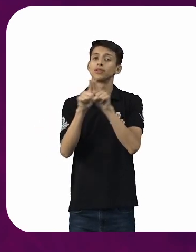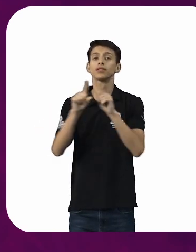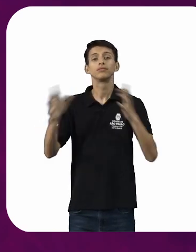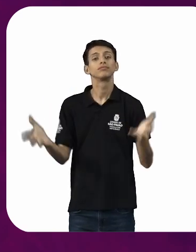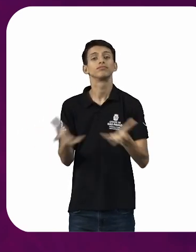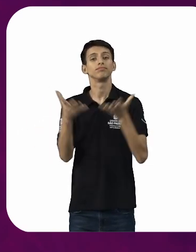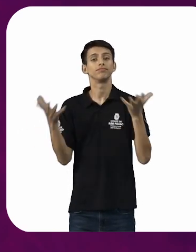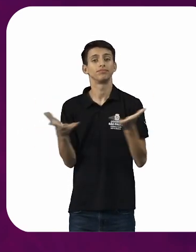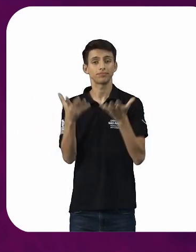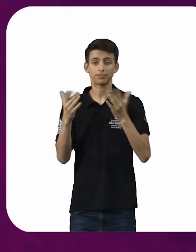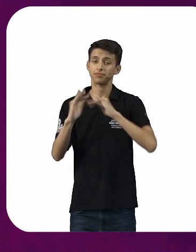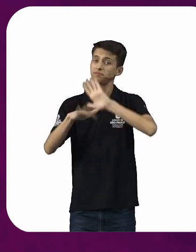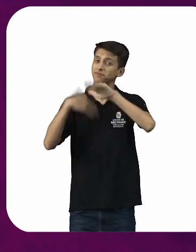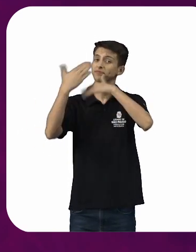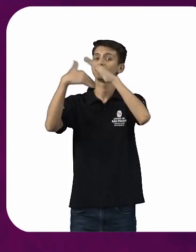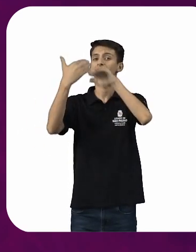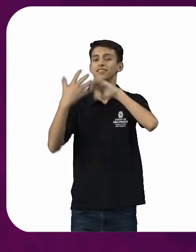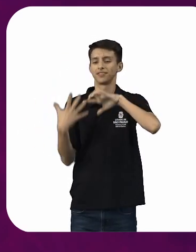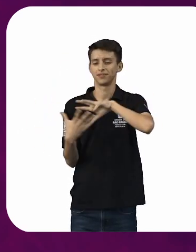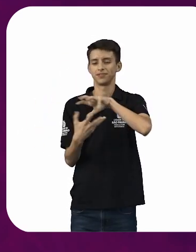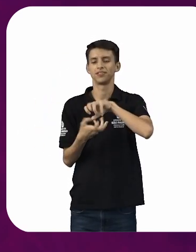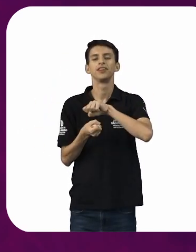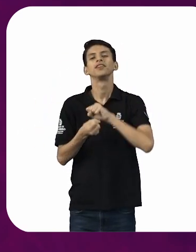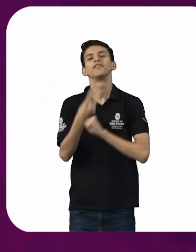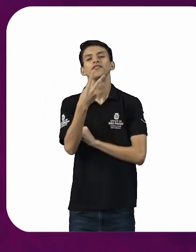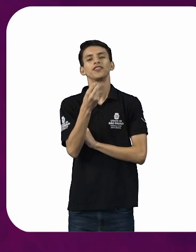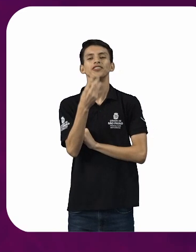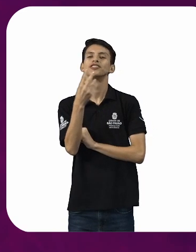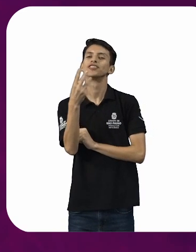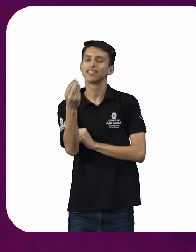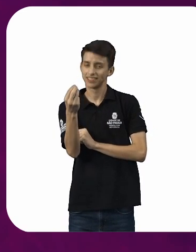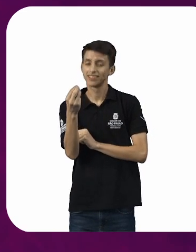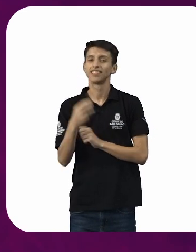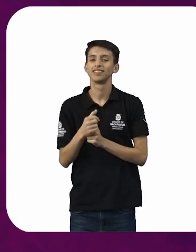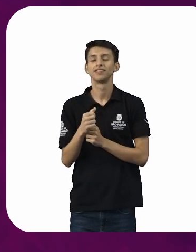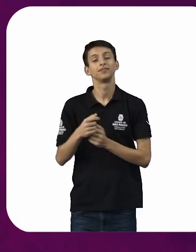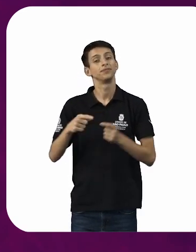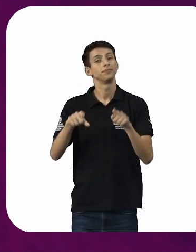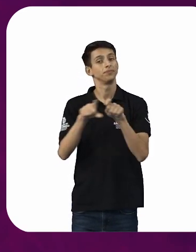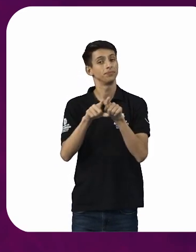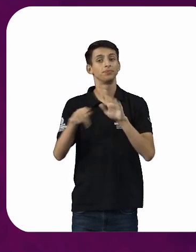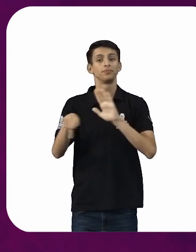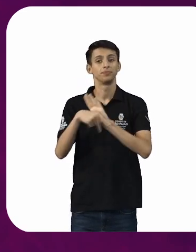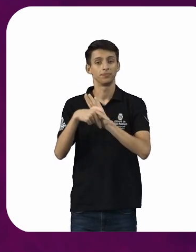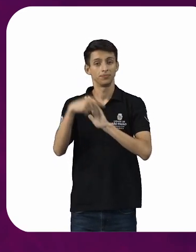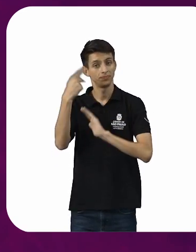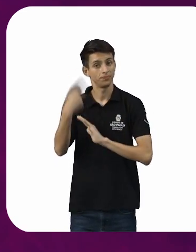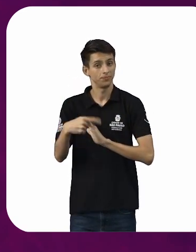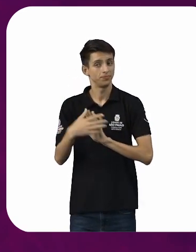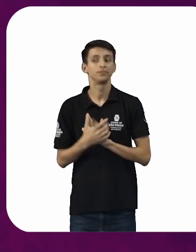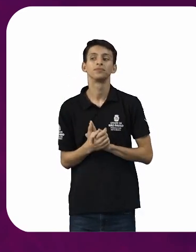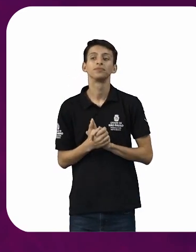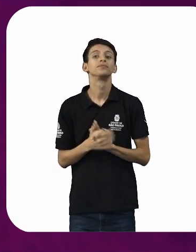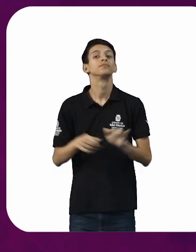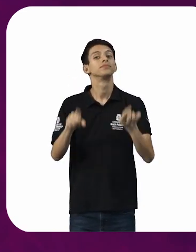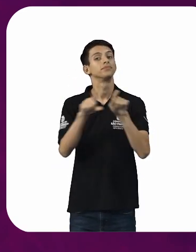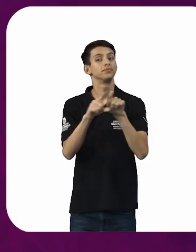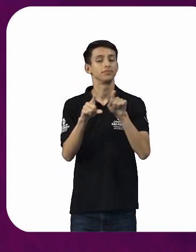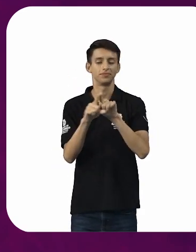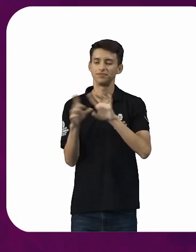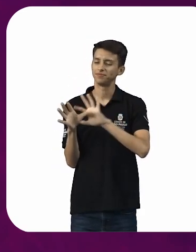Regina Rufino. sustentável da Agenda 2030 da Organização das Nações Unidas. Nesse